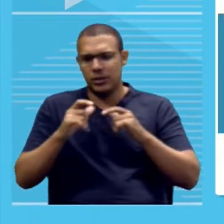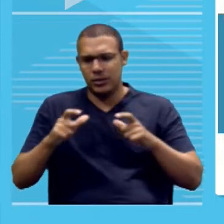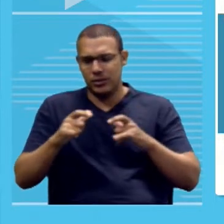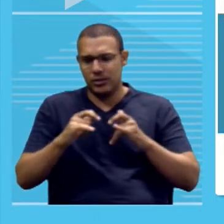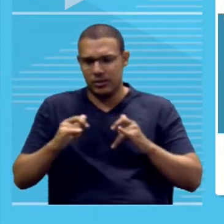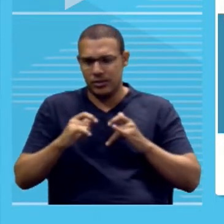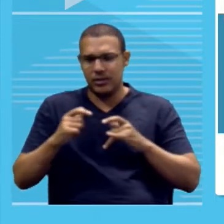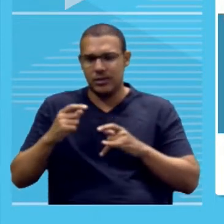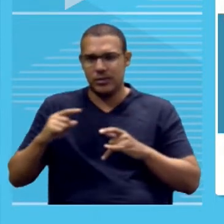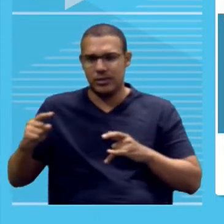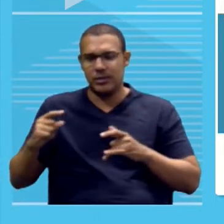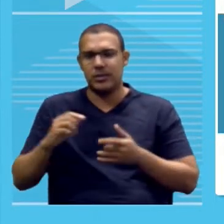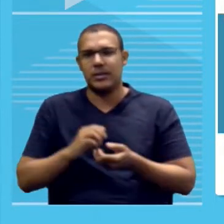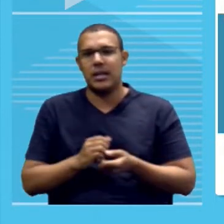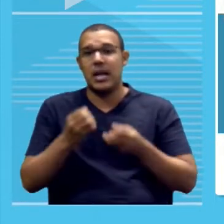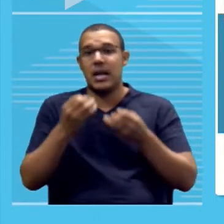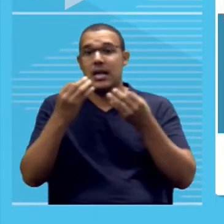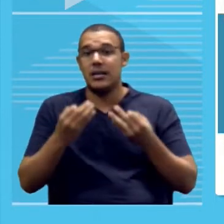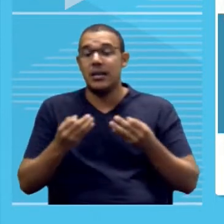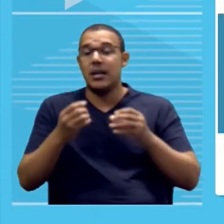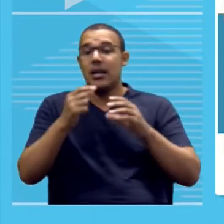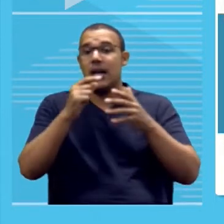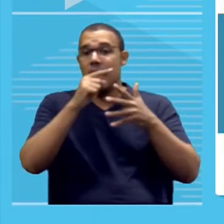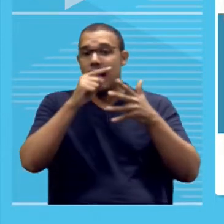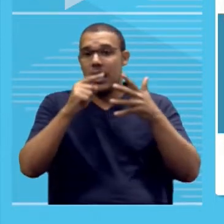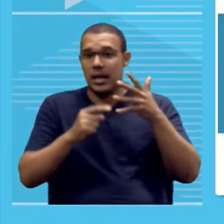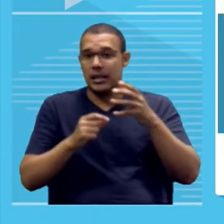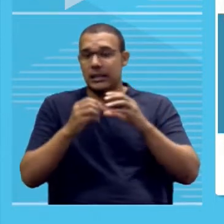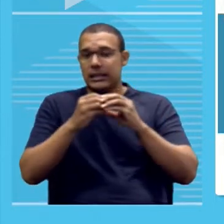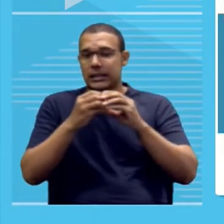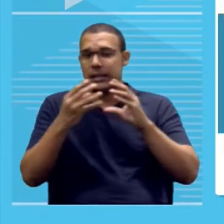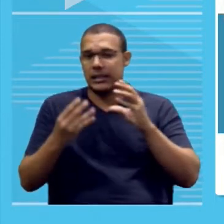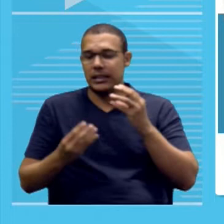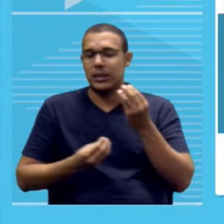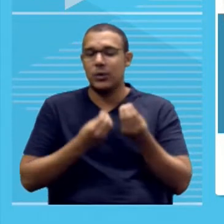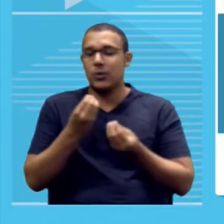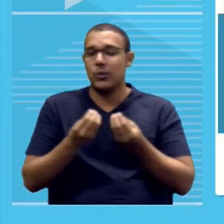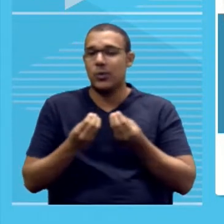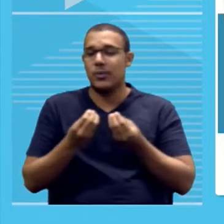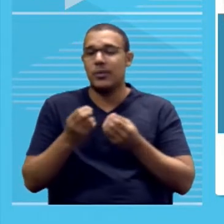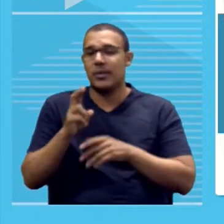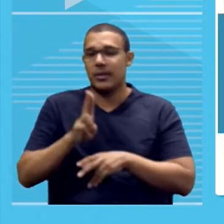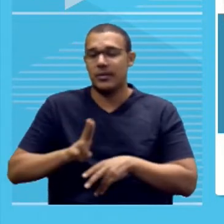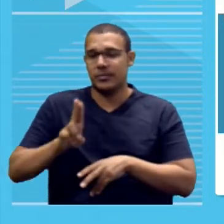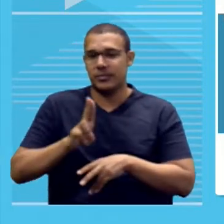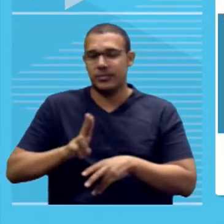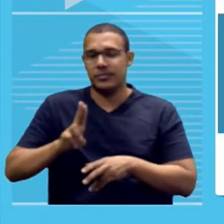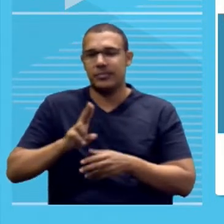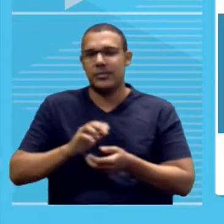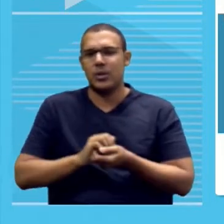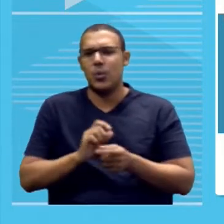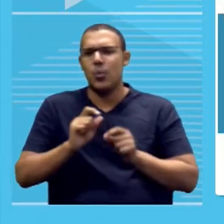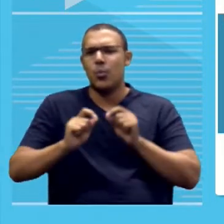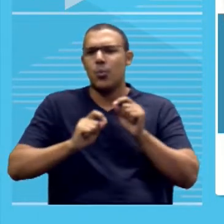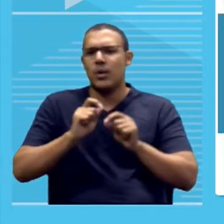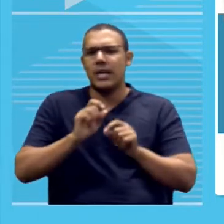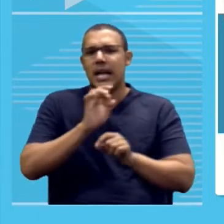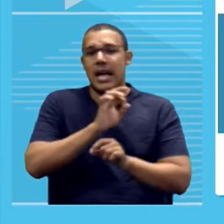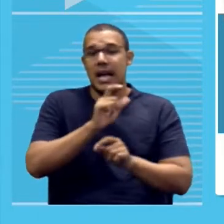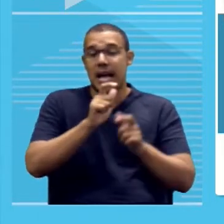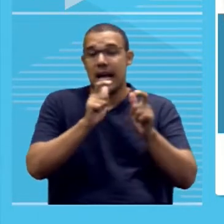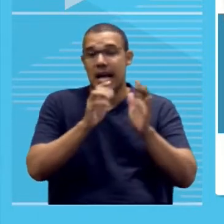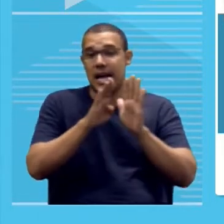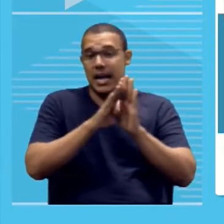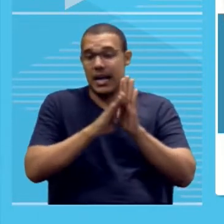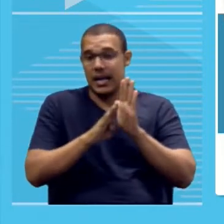uma introduçãozinha sobre a classificação de cada um deles, como é que vai funcionar, o que é cada parte do